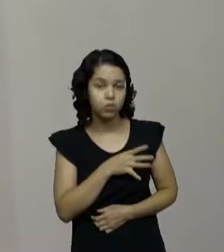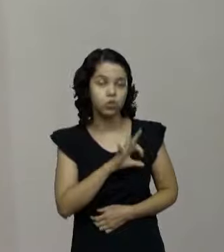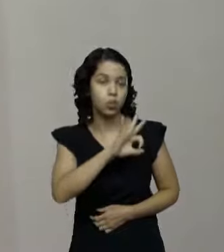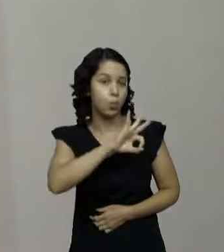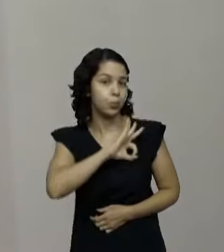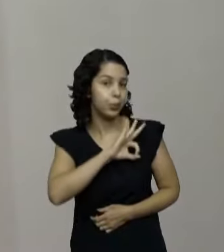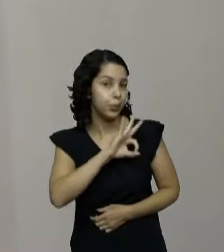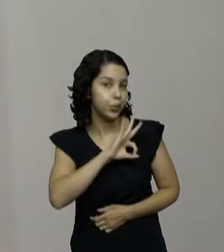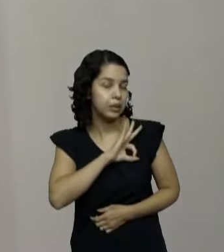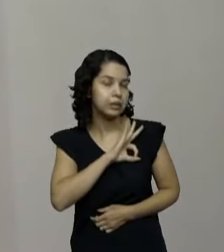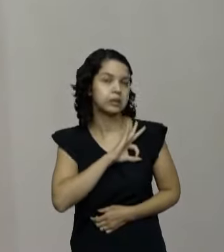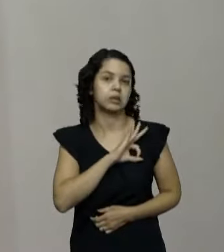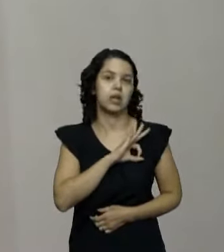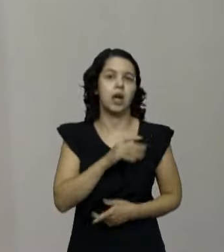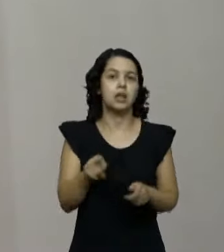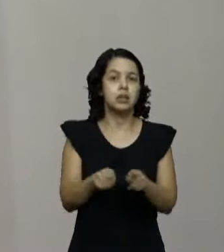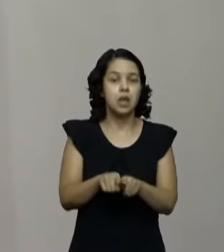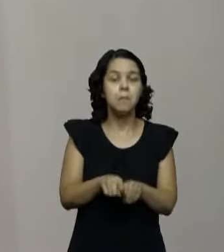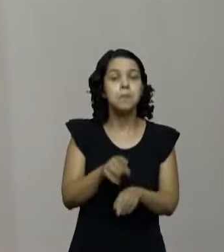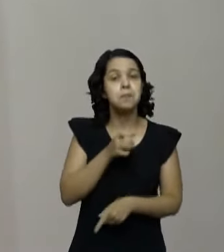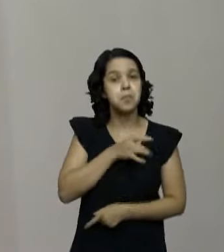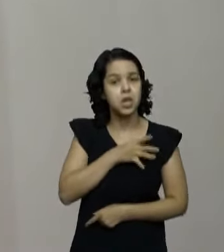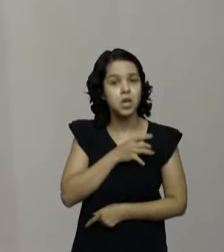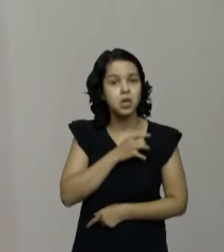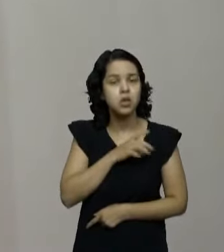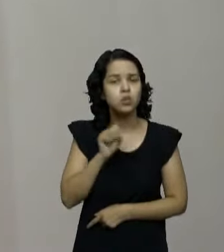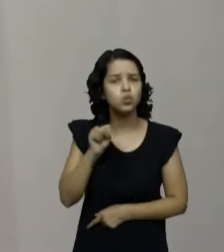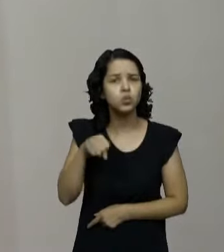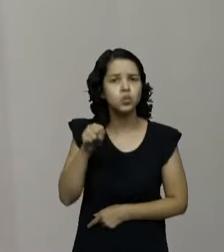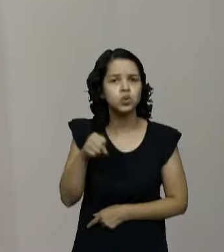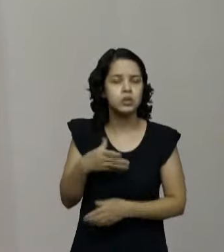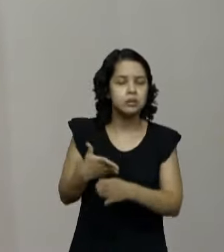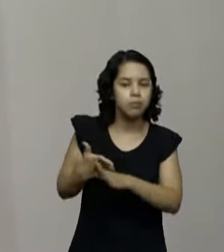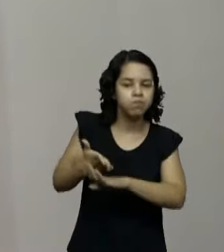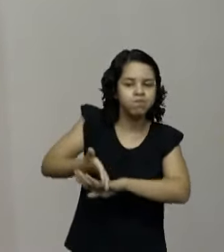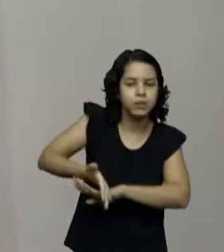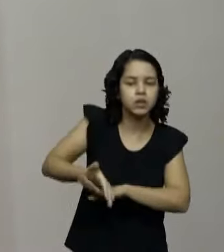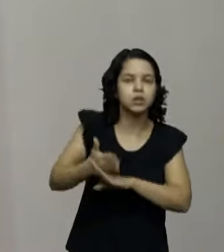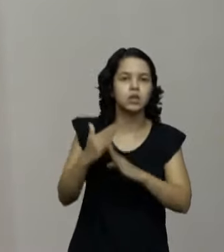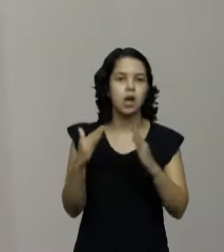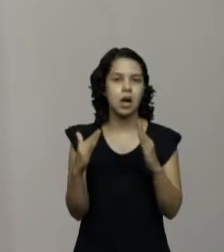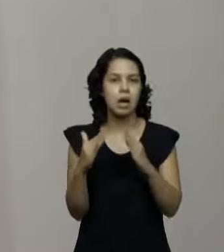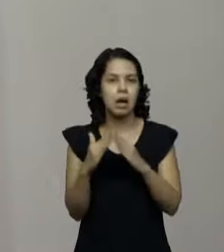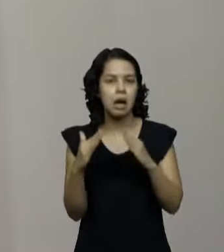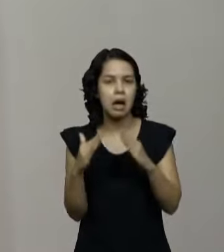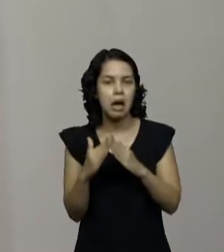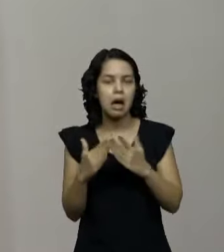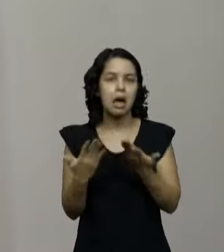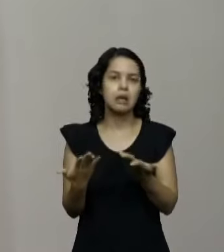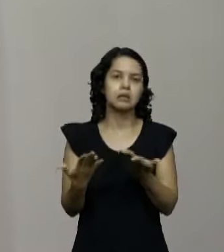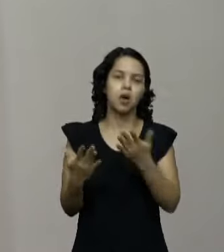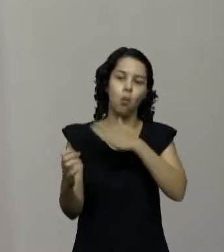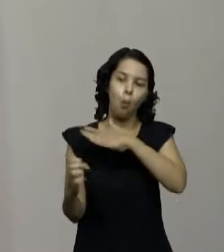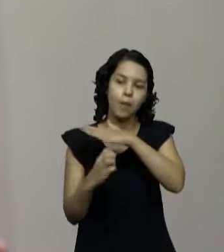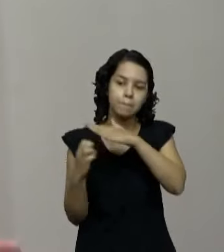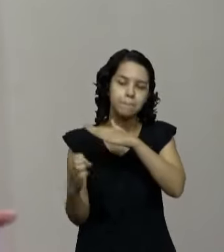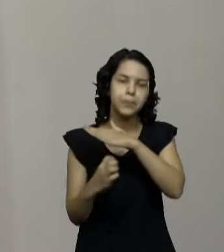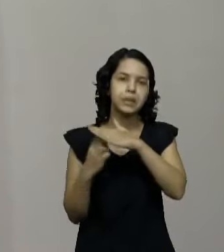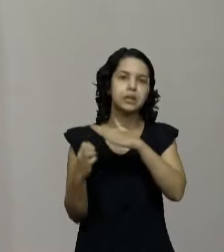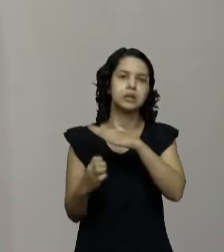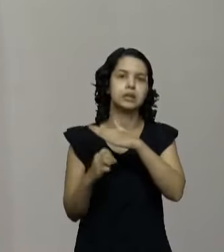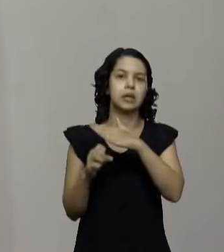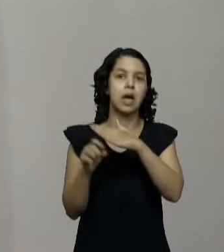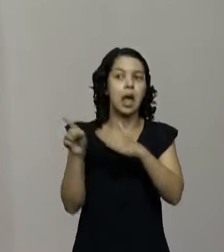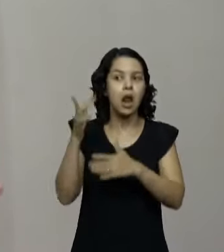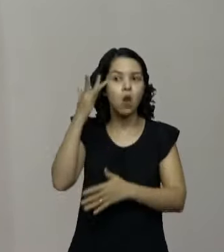polícia e tem medo, sim, de entrar numa residência, numa casa, numa empresa, que ele não